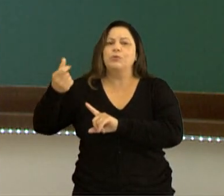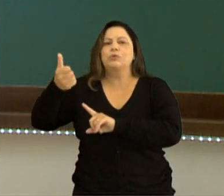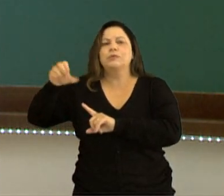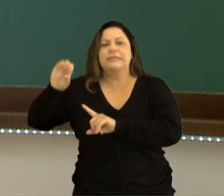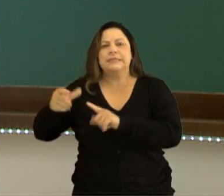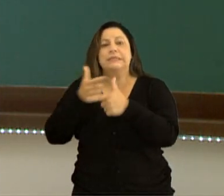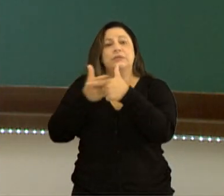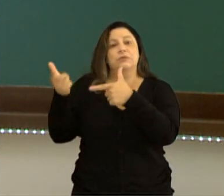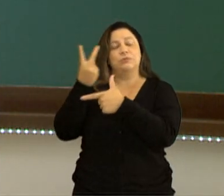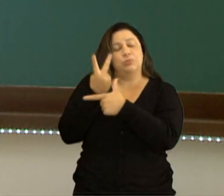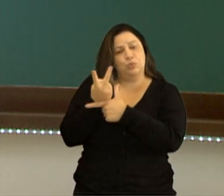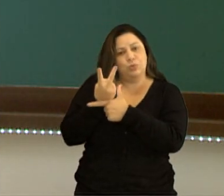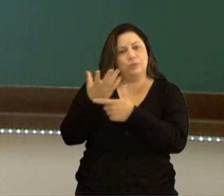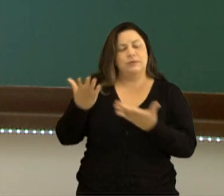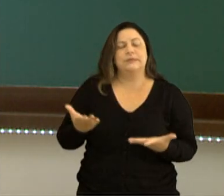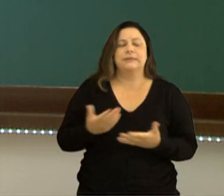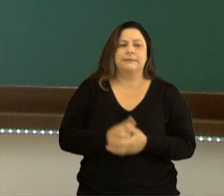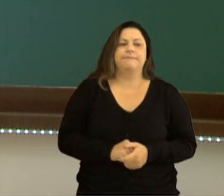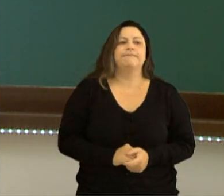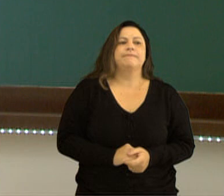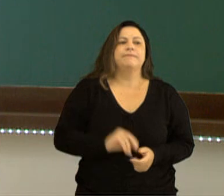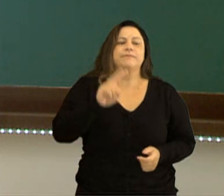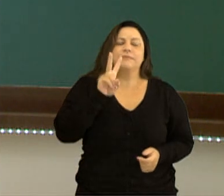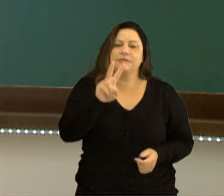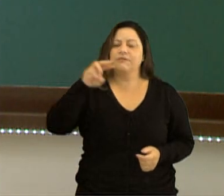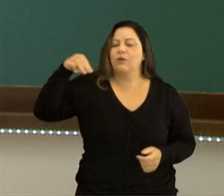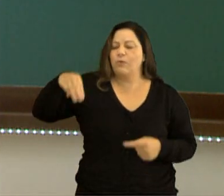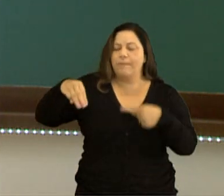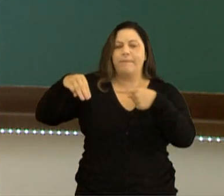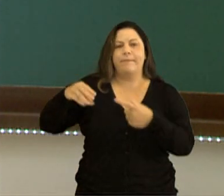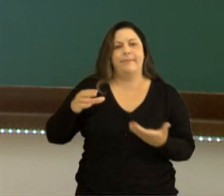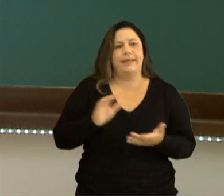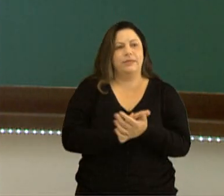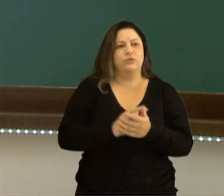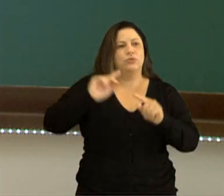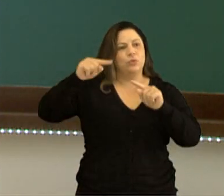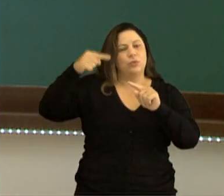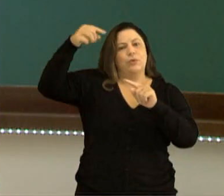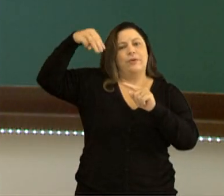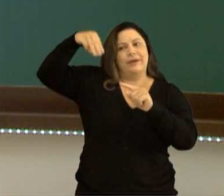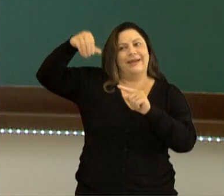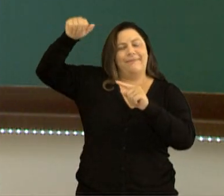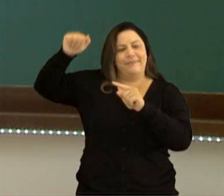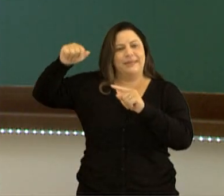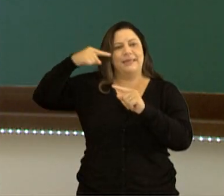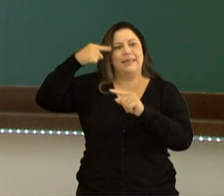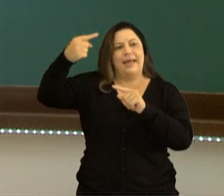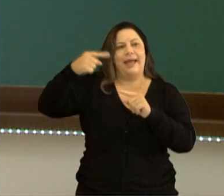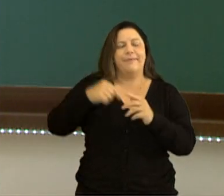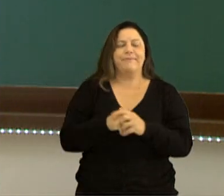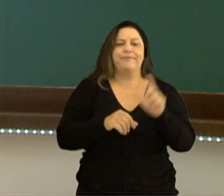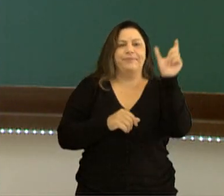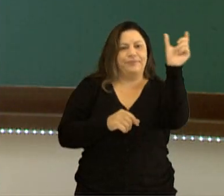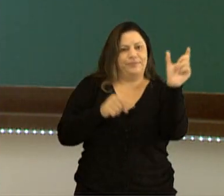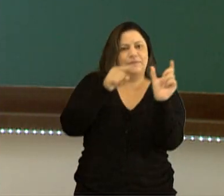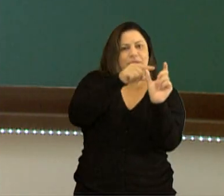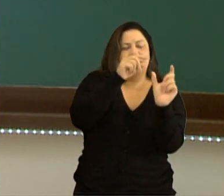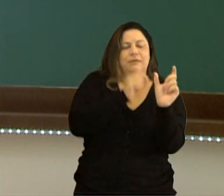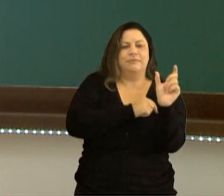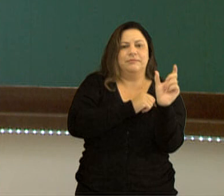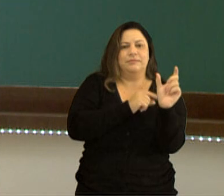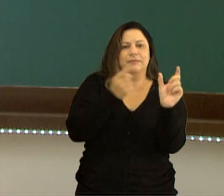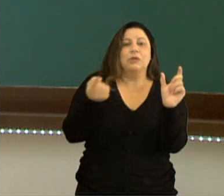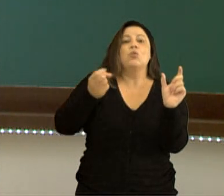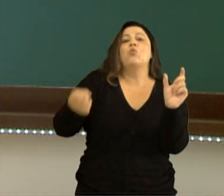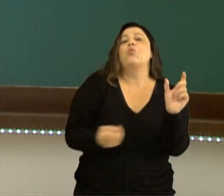médio. Que nesse caso vai ser, como a nossa média ponderada, vai ser o produto desse valor médio pelo número